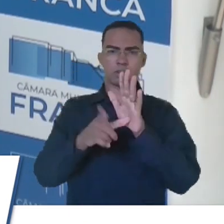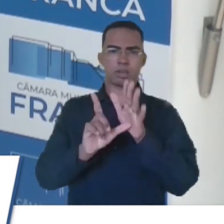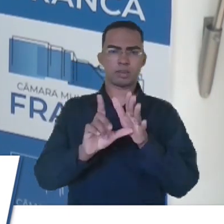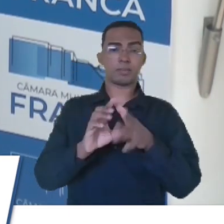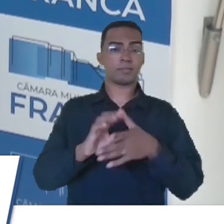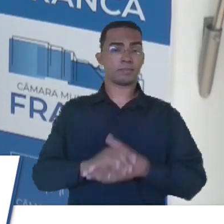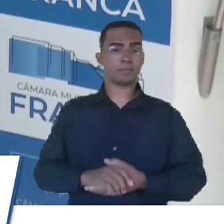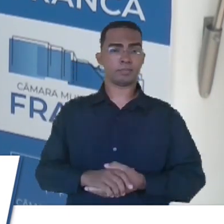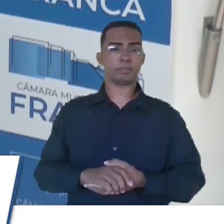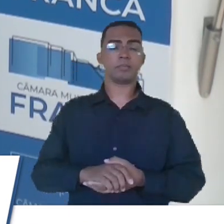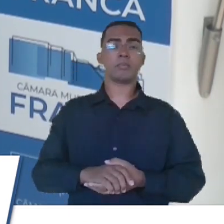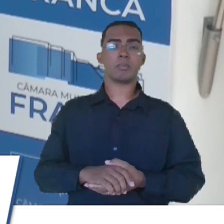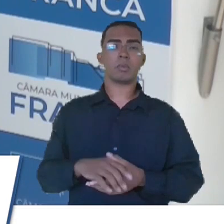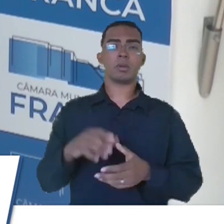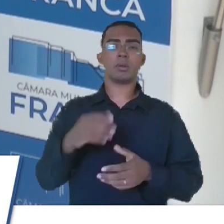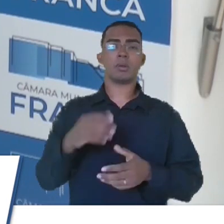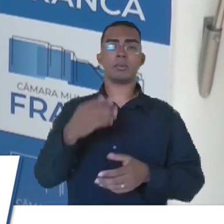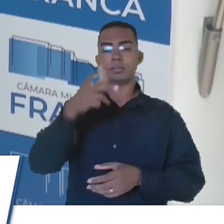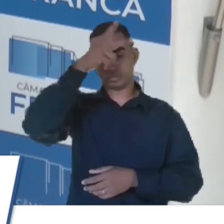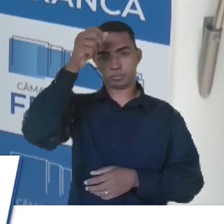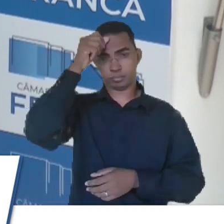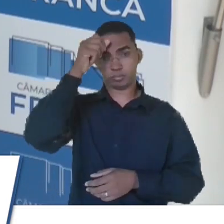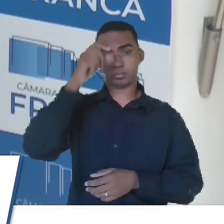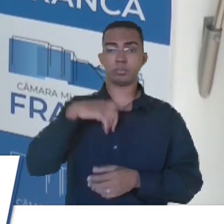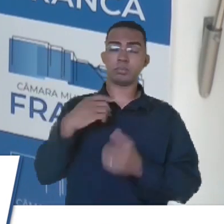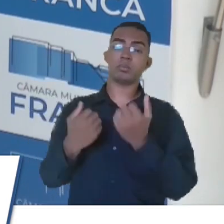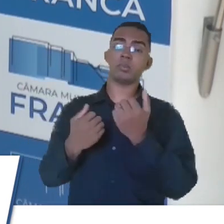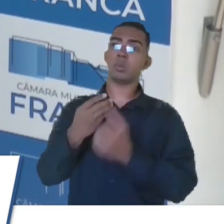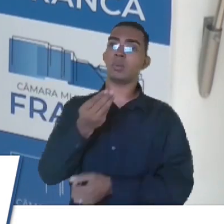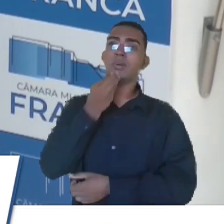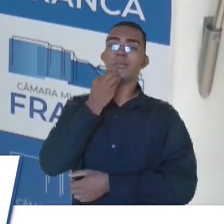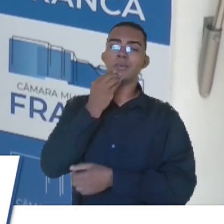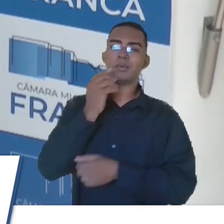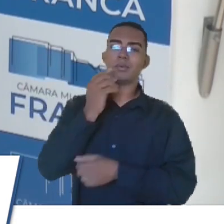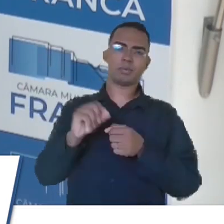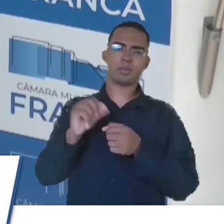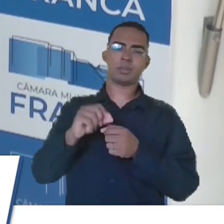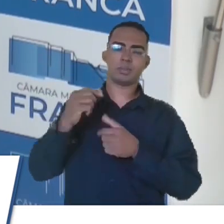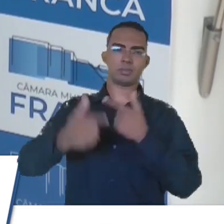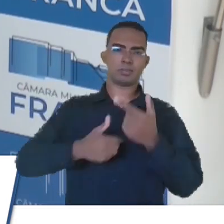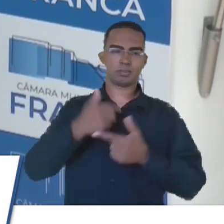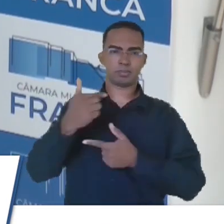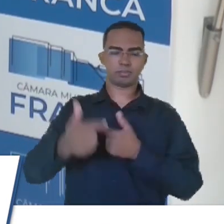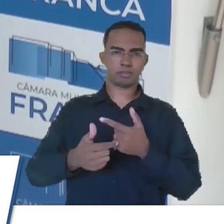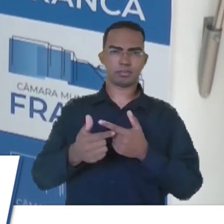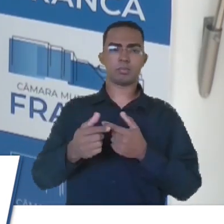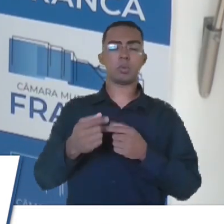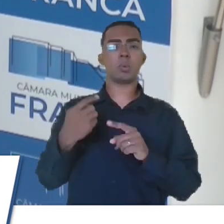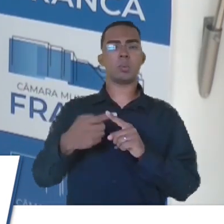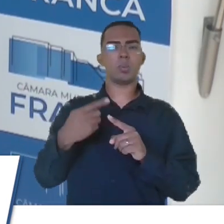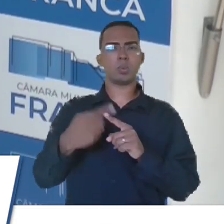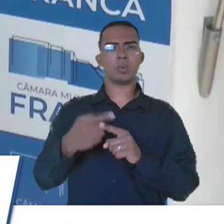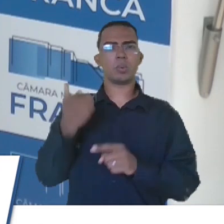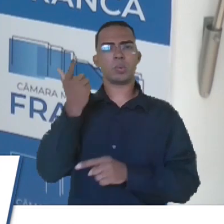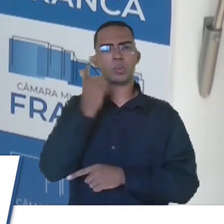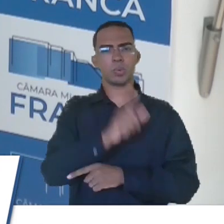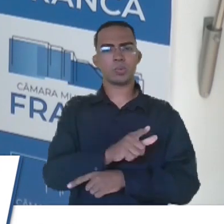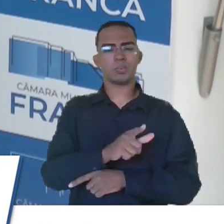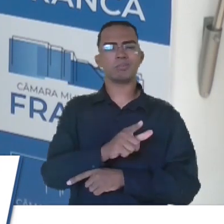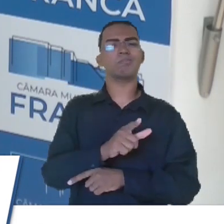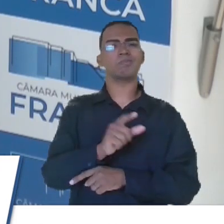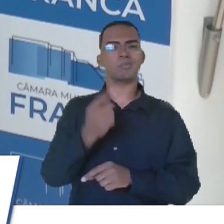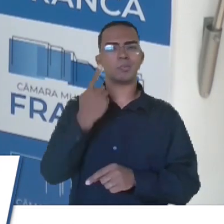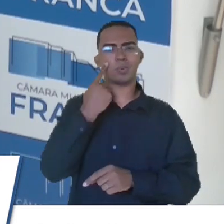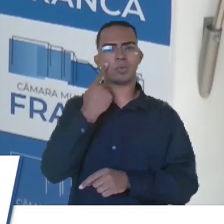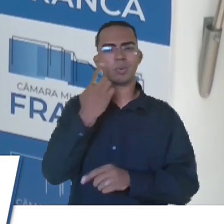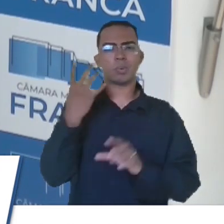A Prefeitura Municipal tem uma oportunidade de fazer esse trabalho porque ela consegue concentrar um